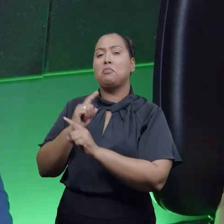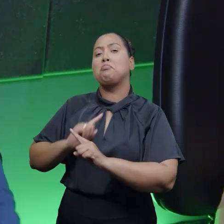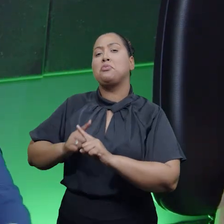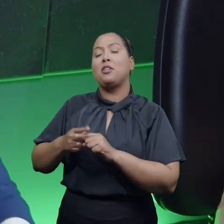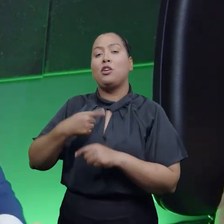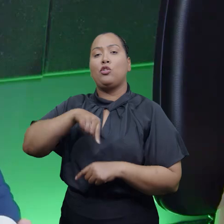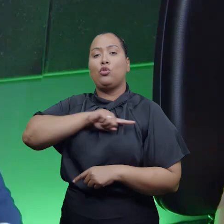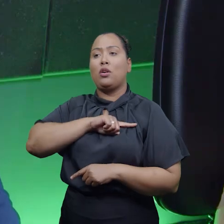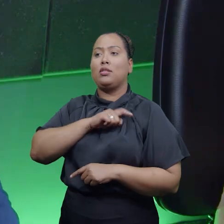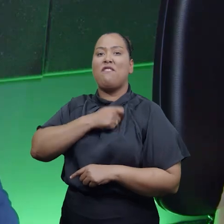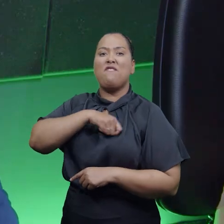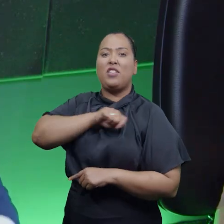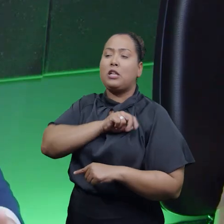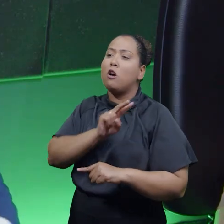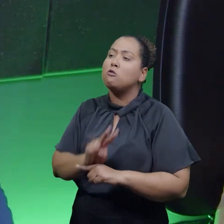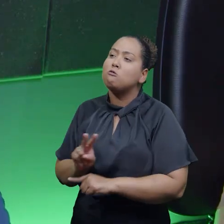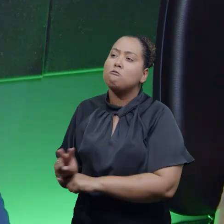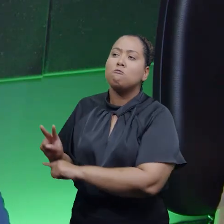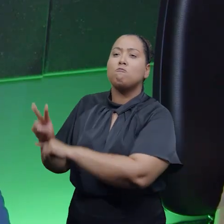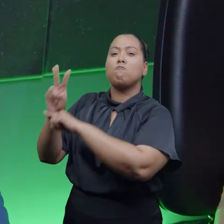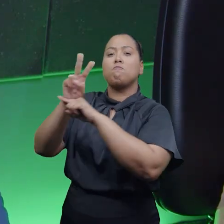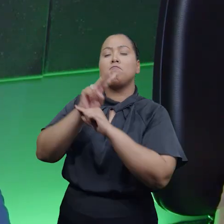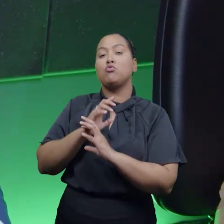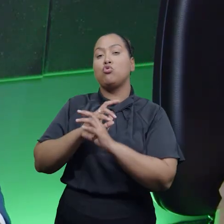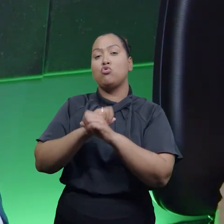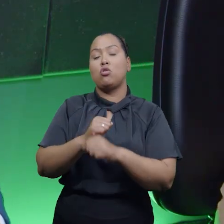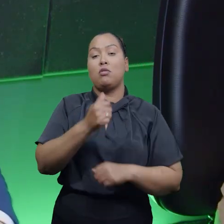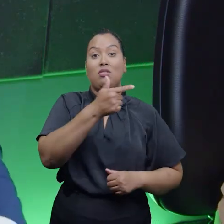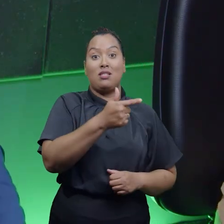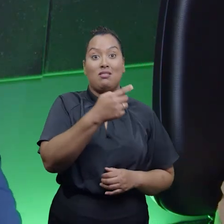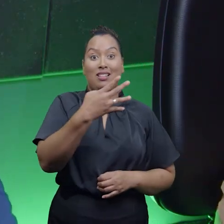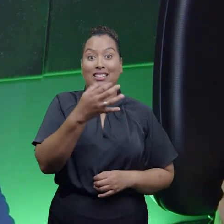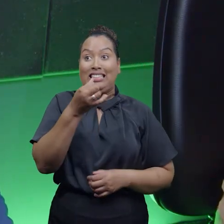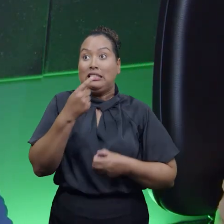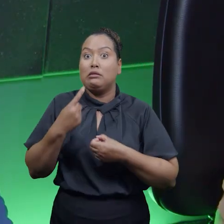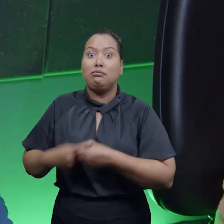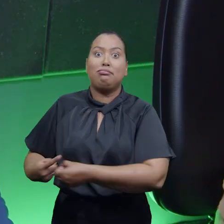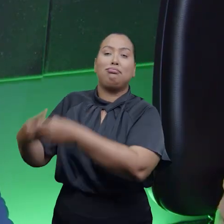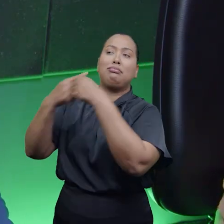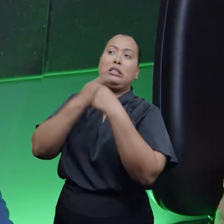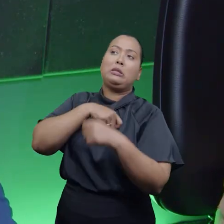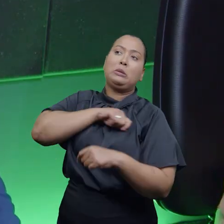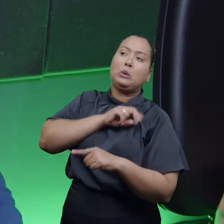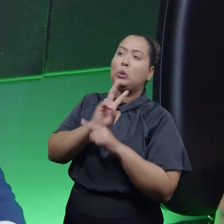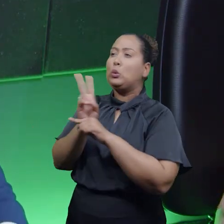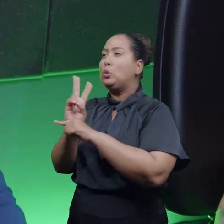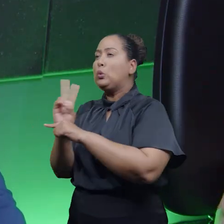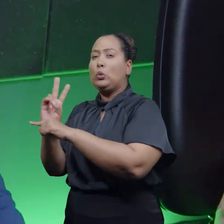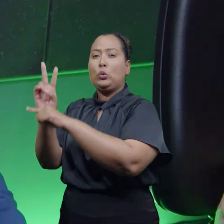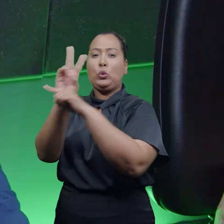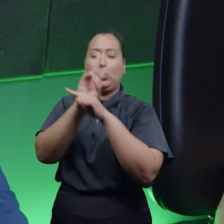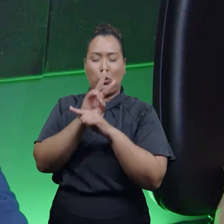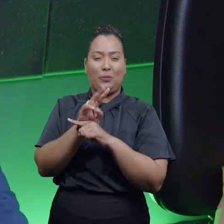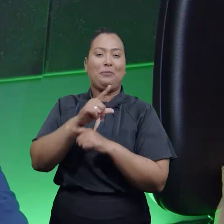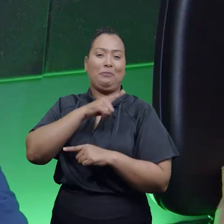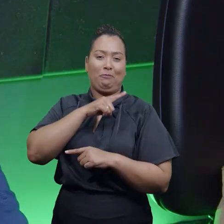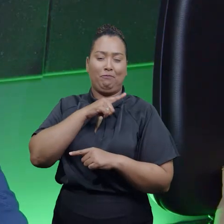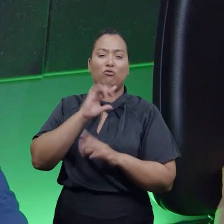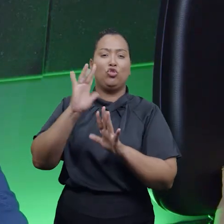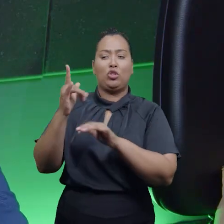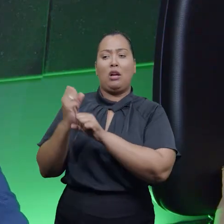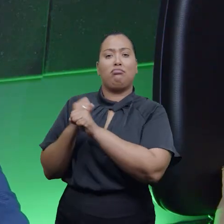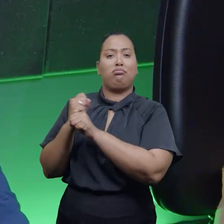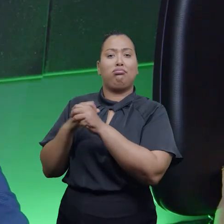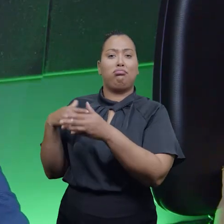de Contas na fiscalização aqui no estado de Goiás, dos 246 municípios. E já há alguns